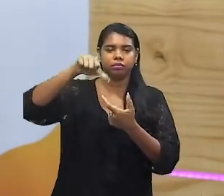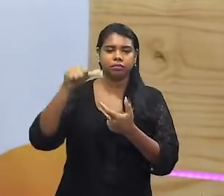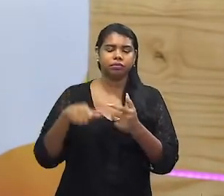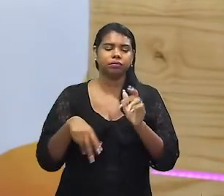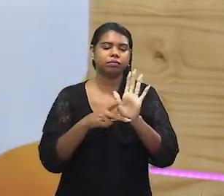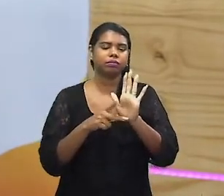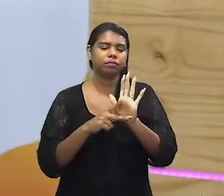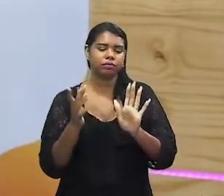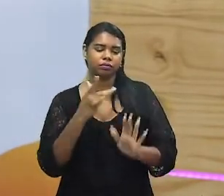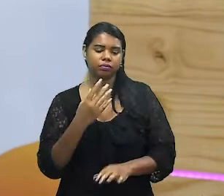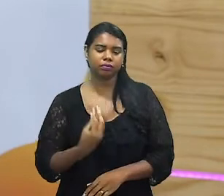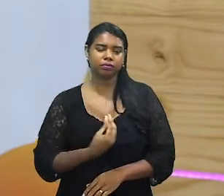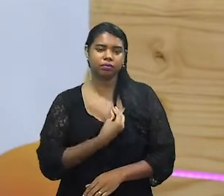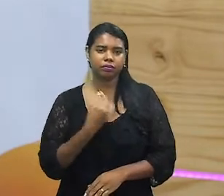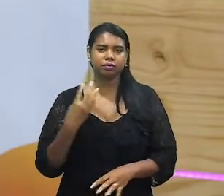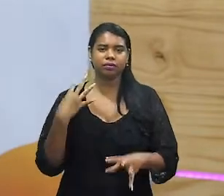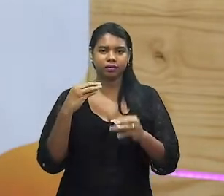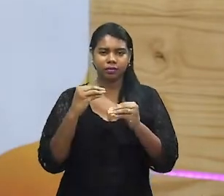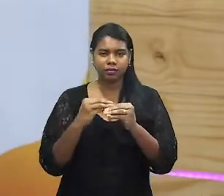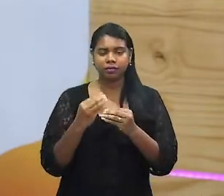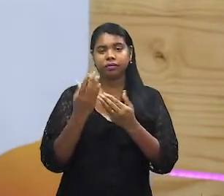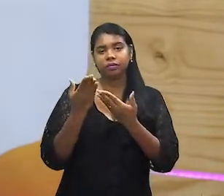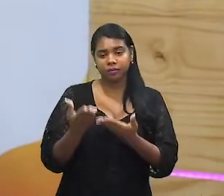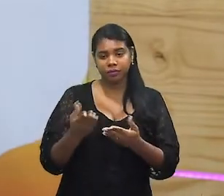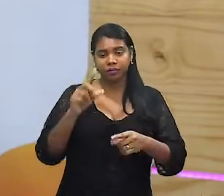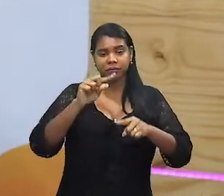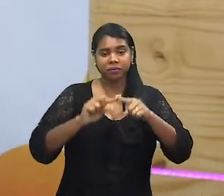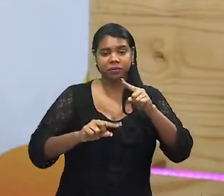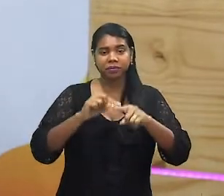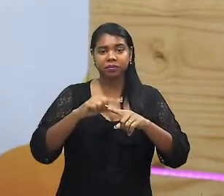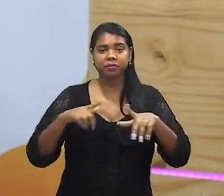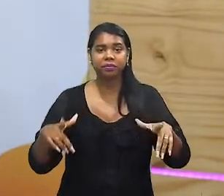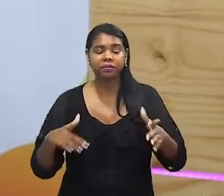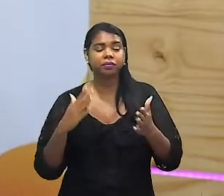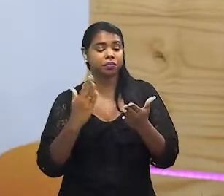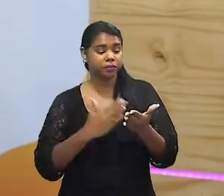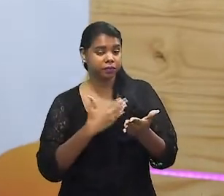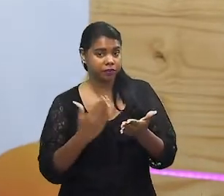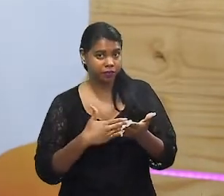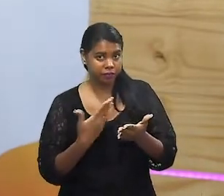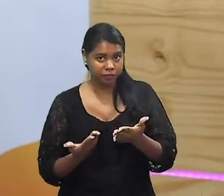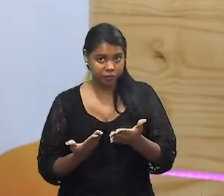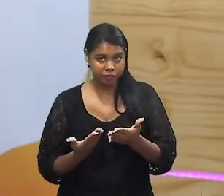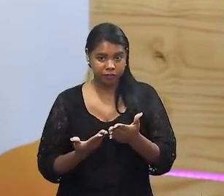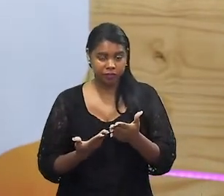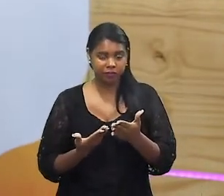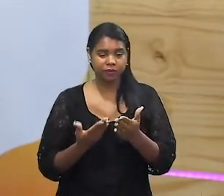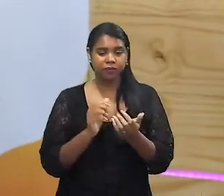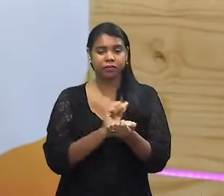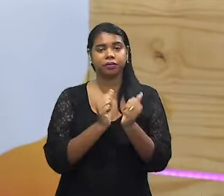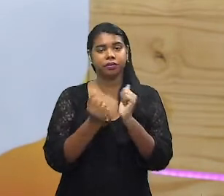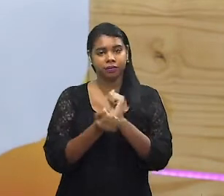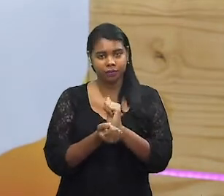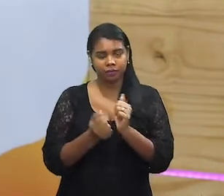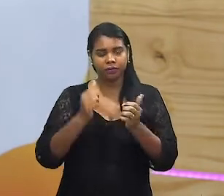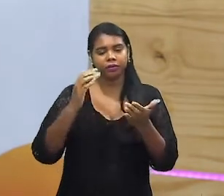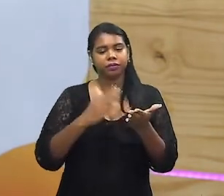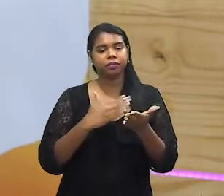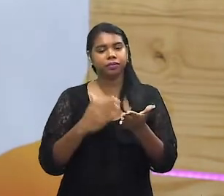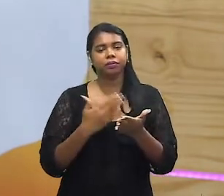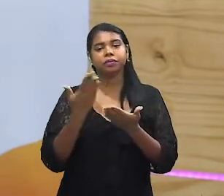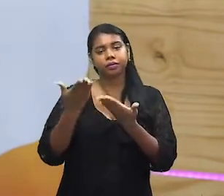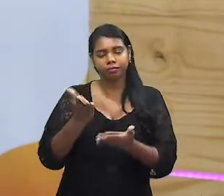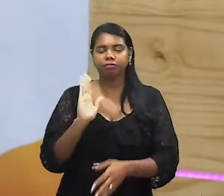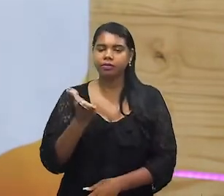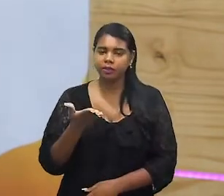vida, junto aí, né, esse é o material de suporte ao livro paradidático, ao livro didático que